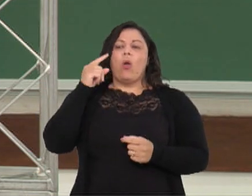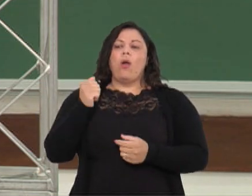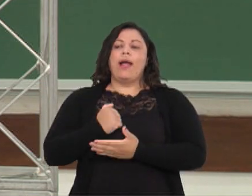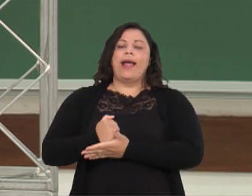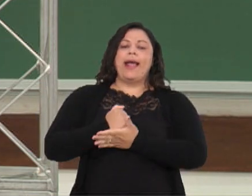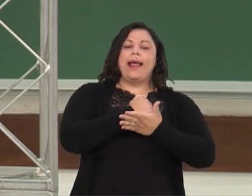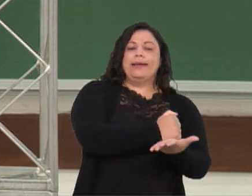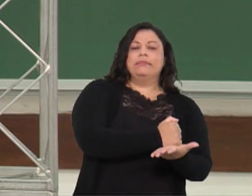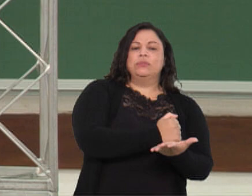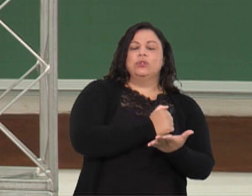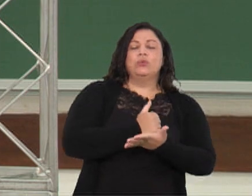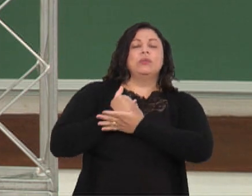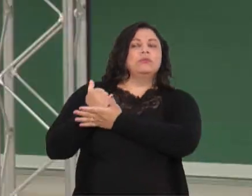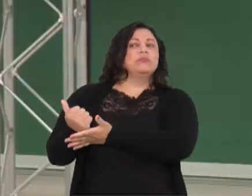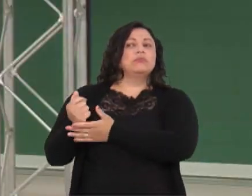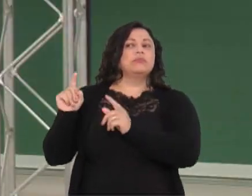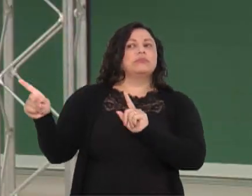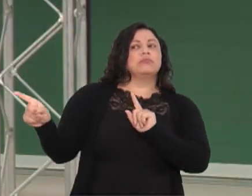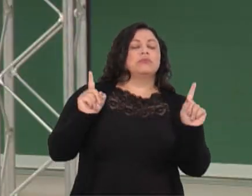outra ideologia.